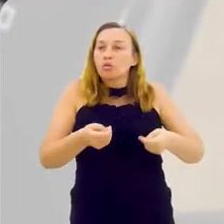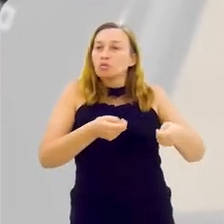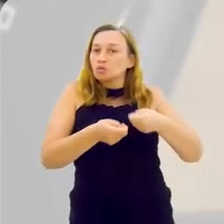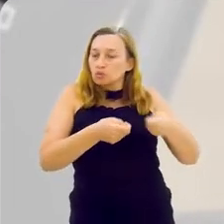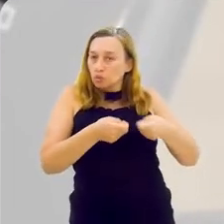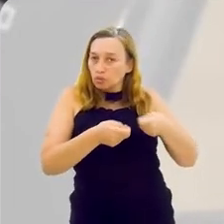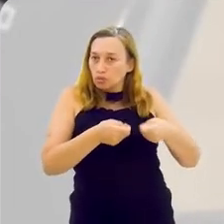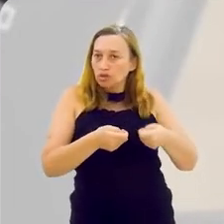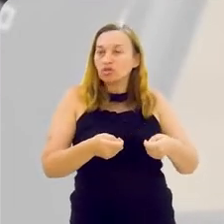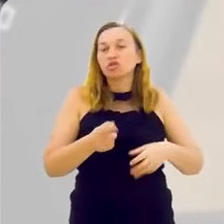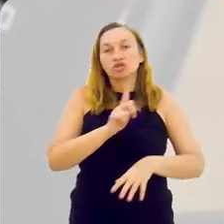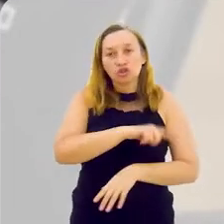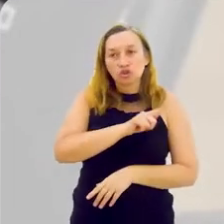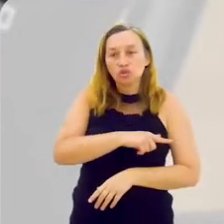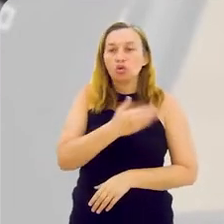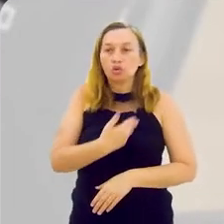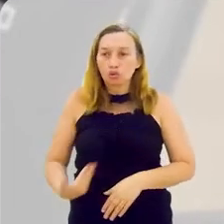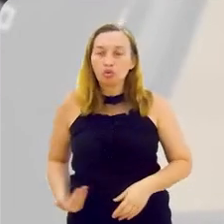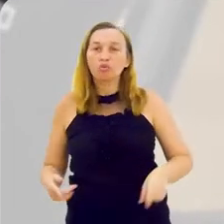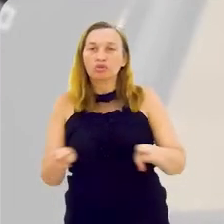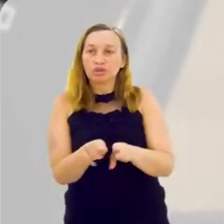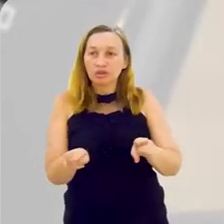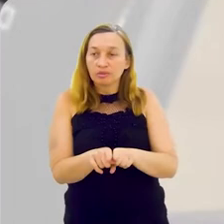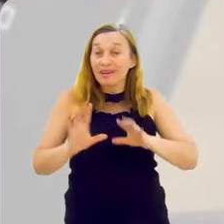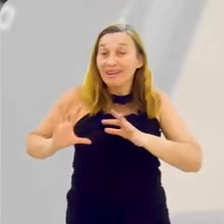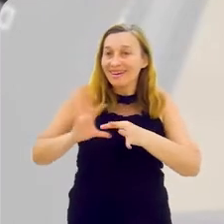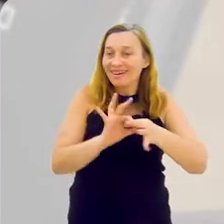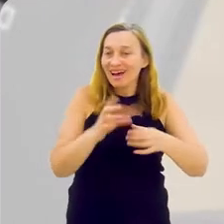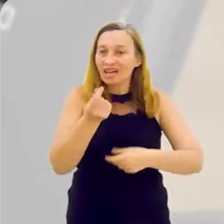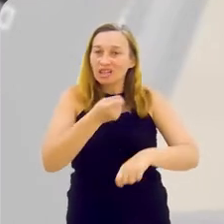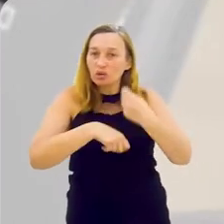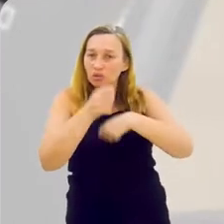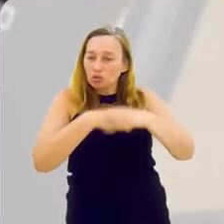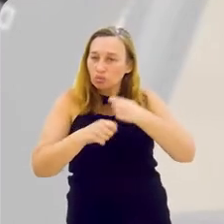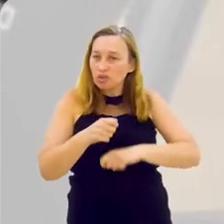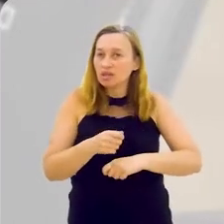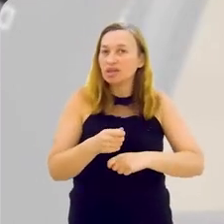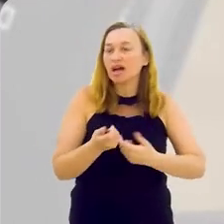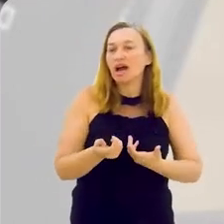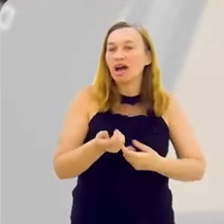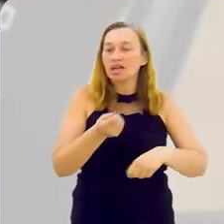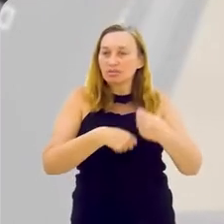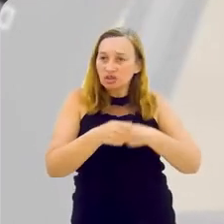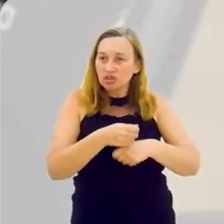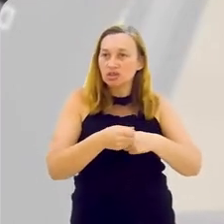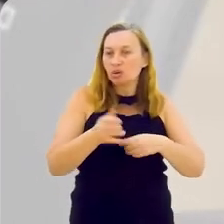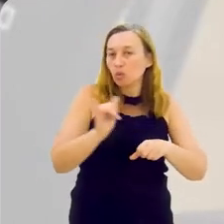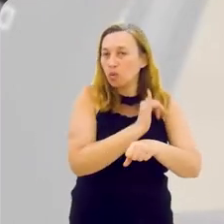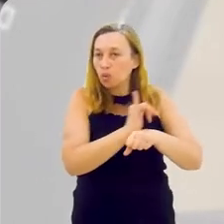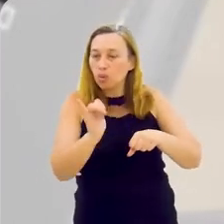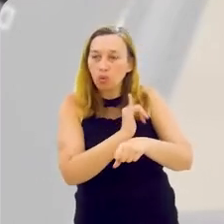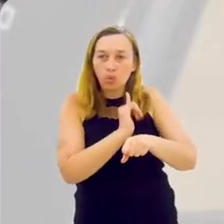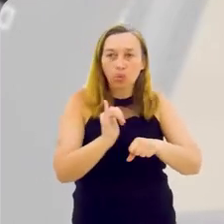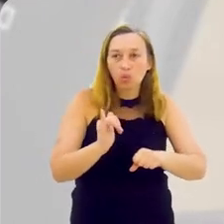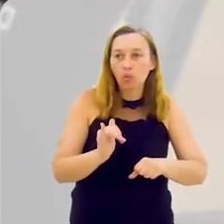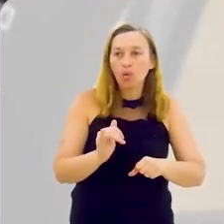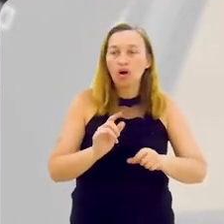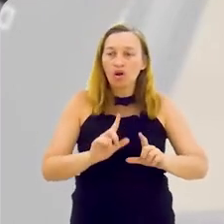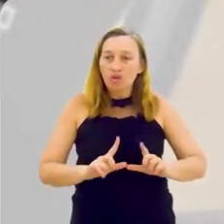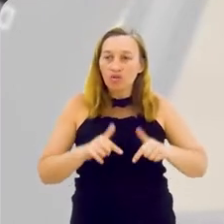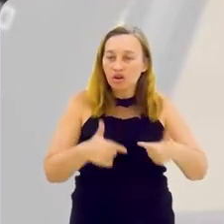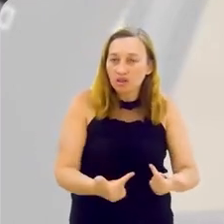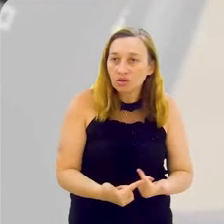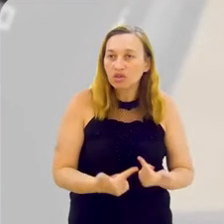empreendedor, ele tem total domínio, gestor público também, que é ligado à microeconomia, à administração, à gestão,